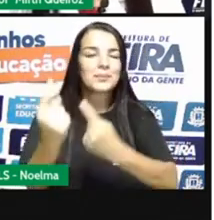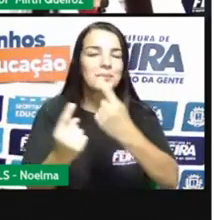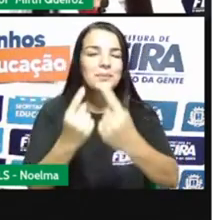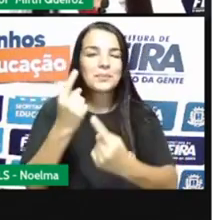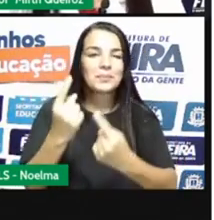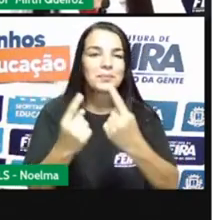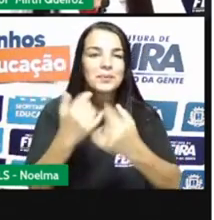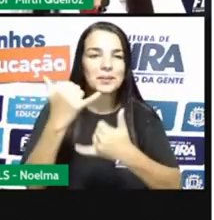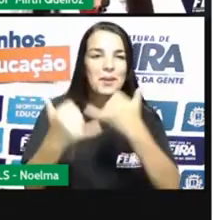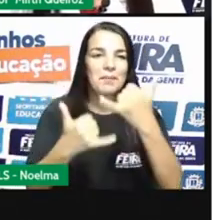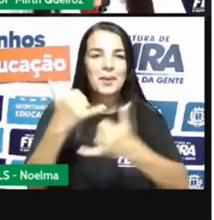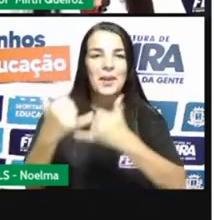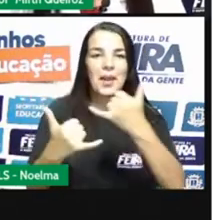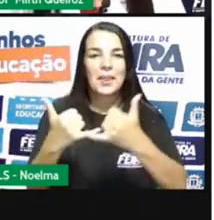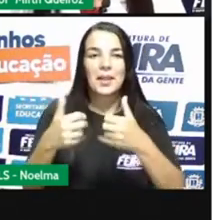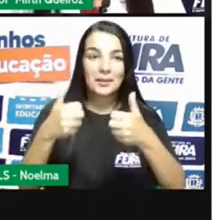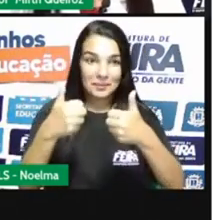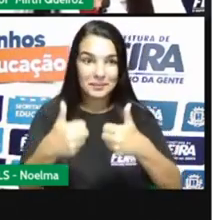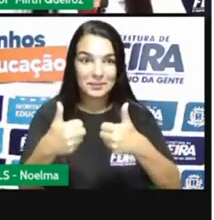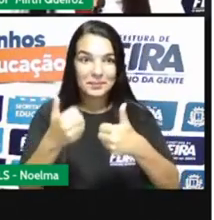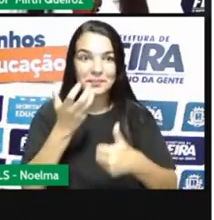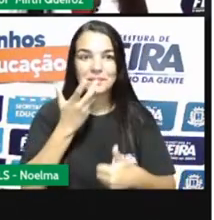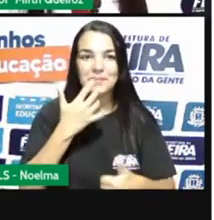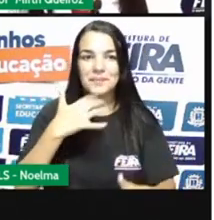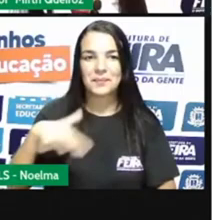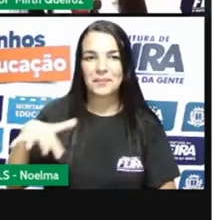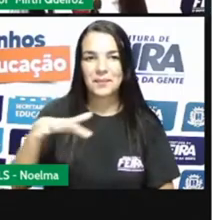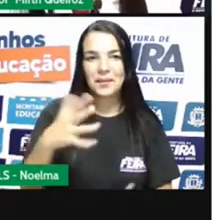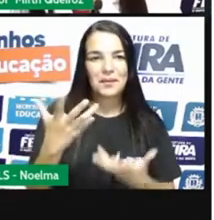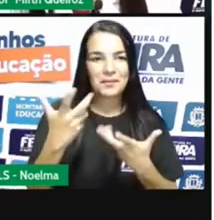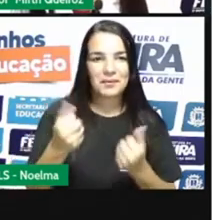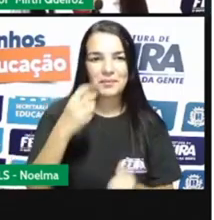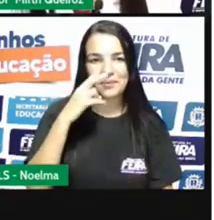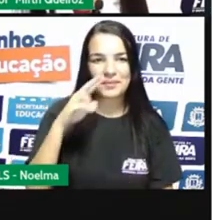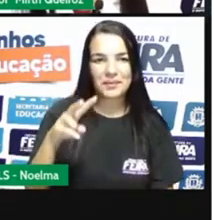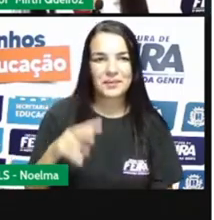atividades físicas aí para criança, certo? Vamos ao